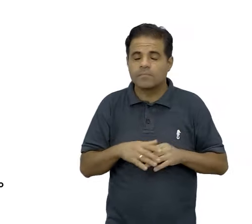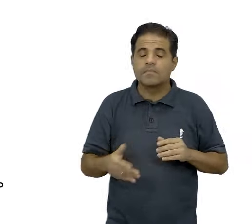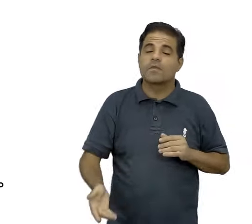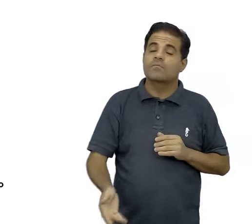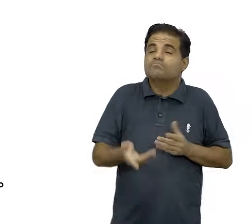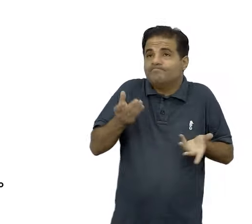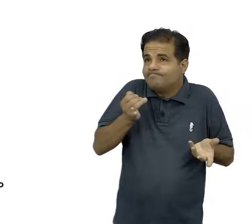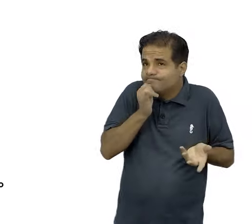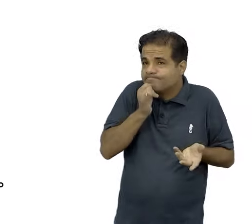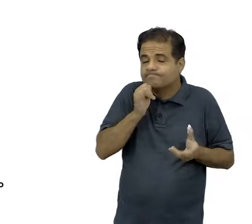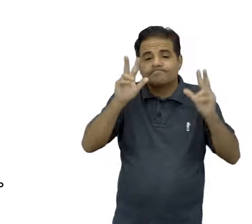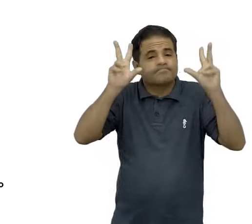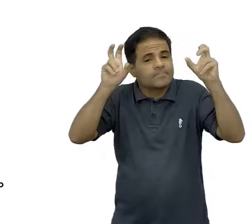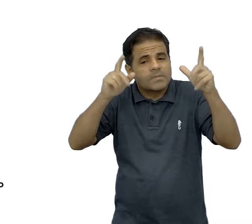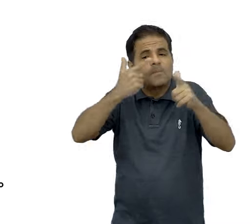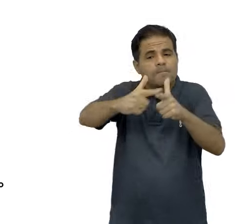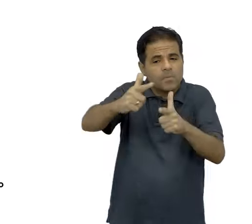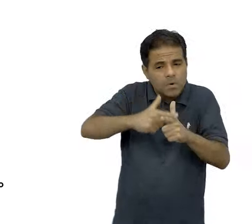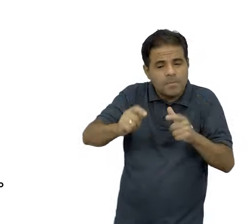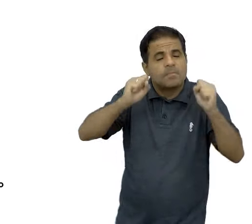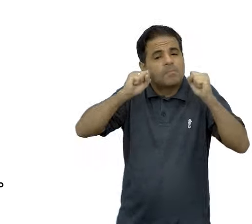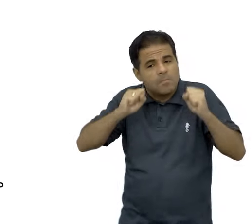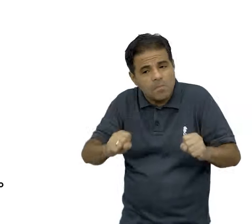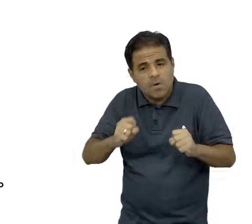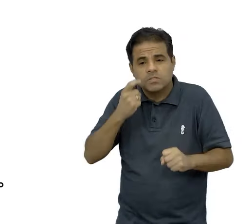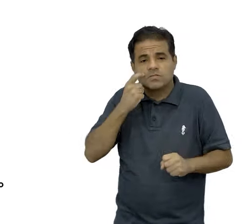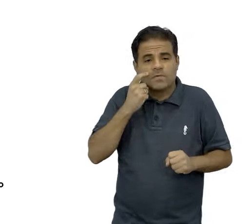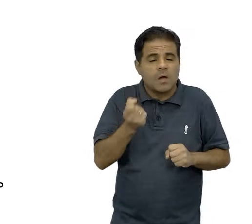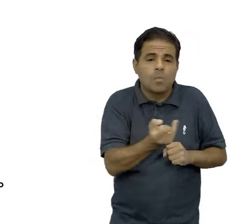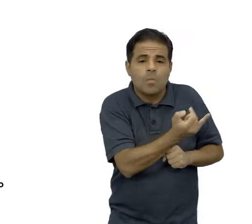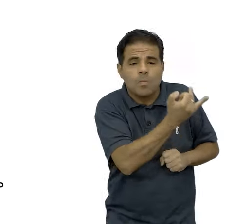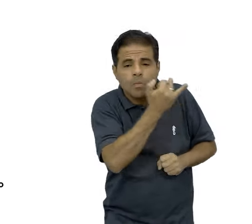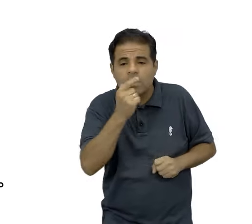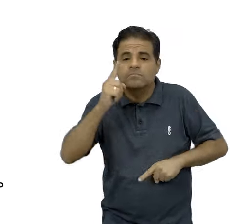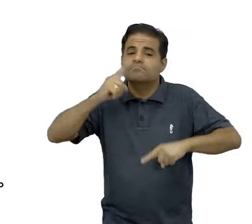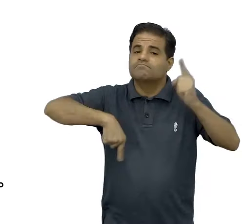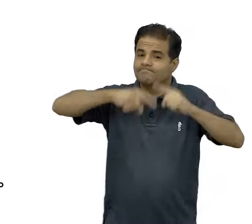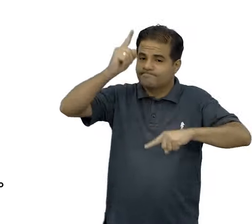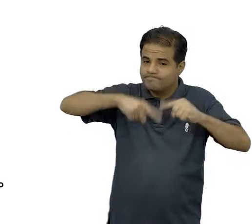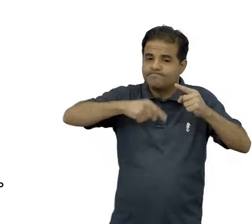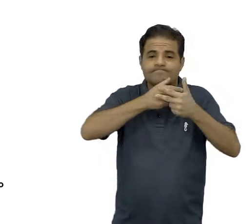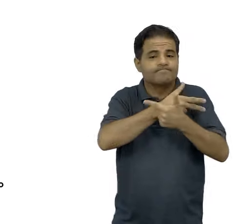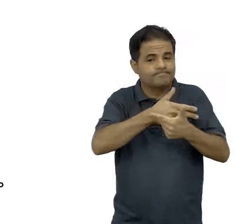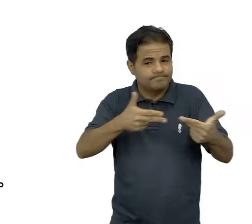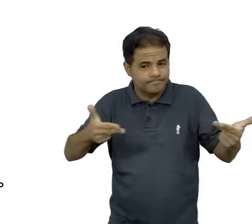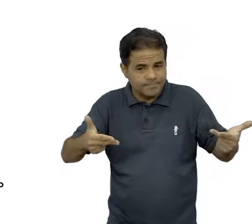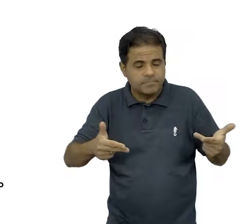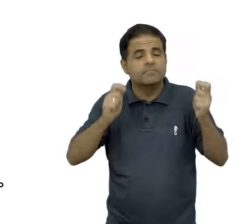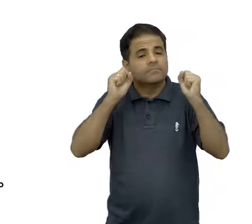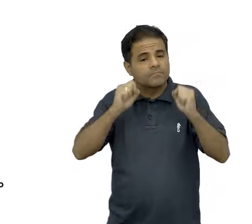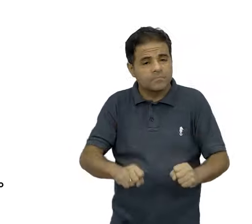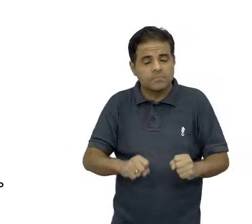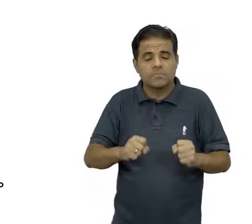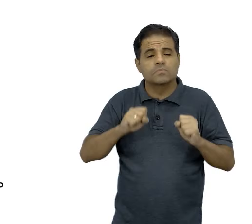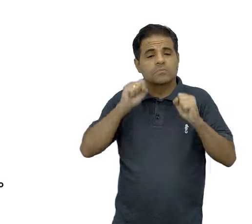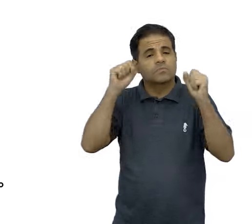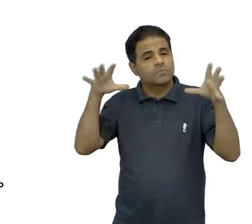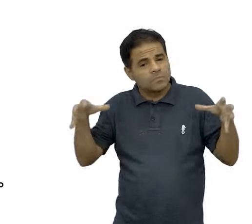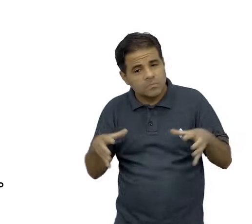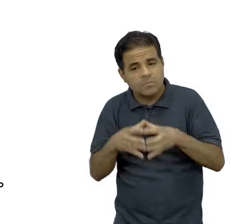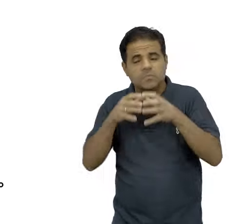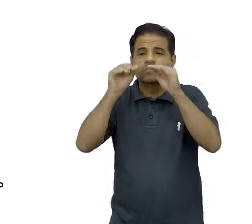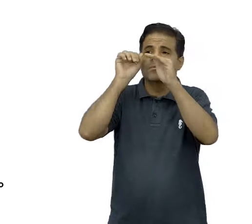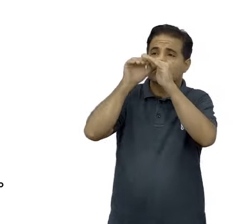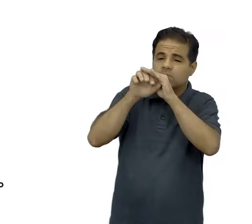uma situação problema, né, onde a quantificação de elementos de uma coleção, você tem